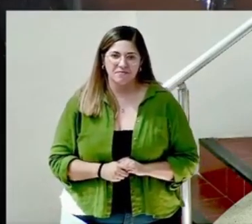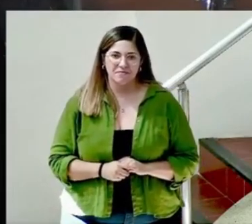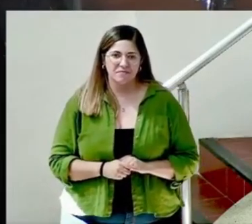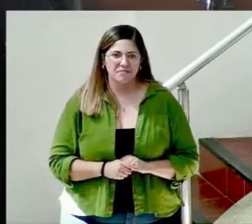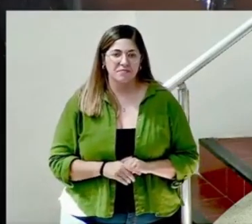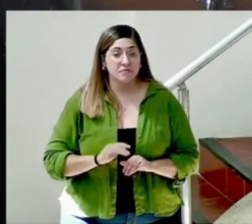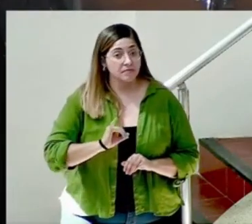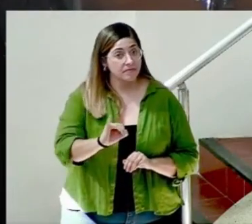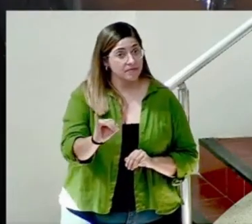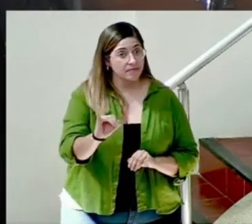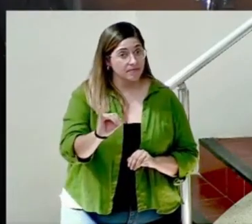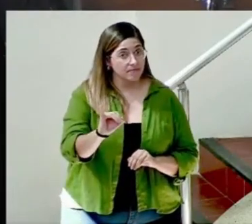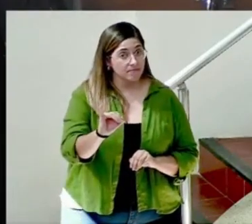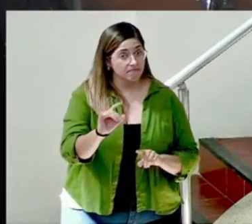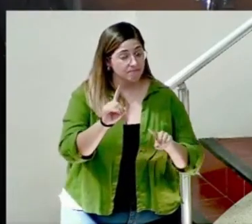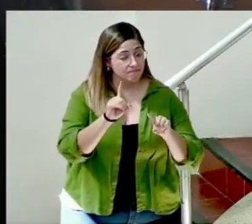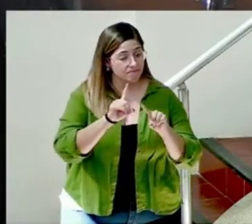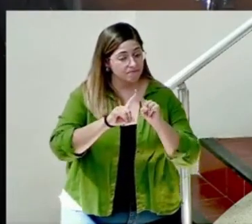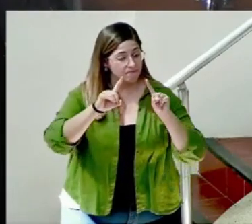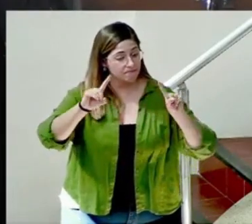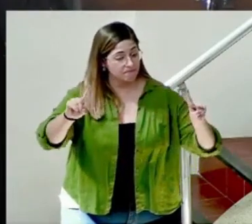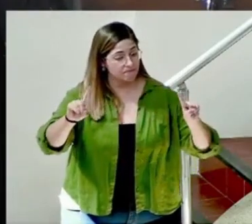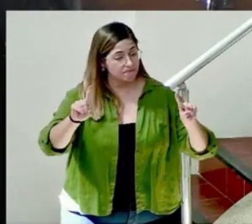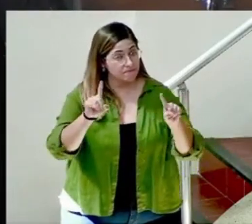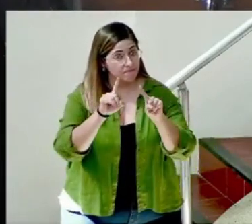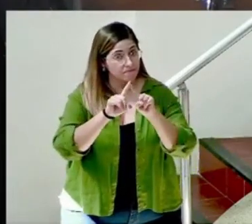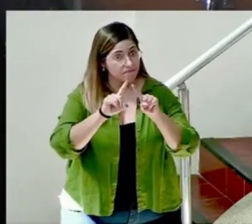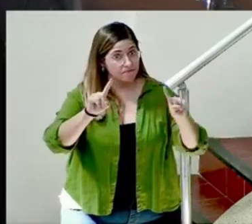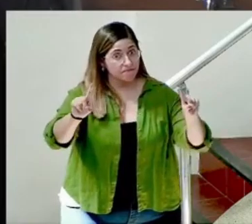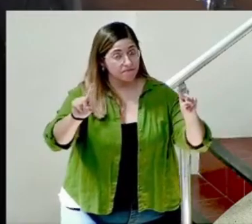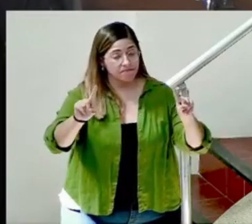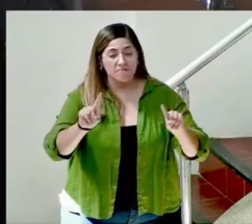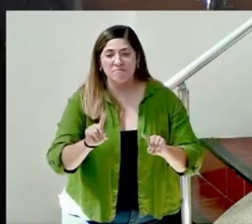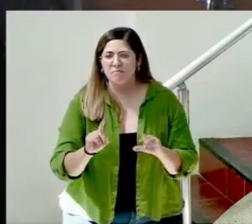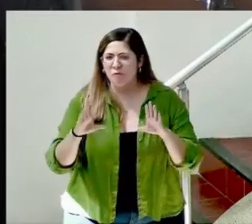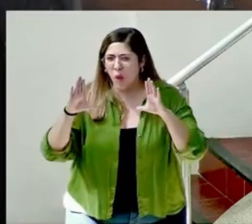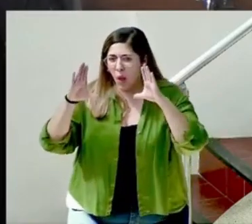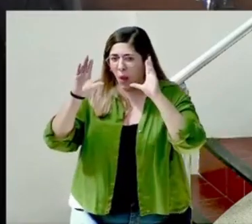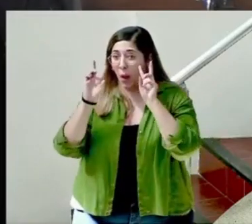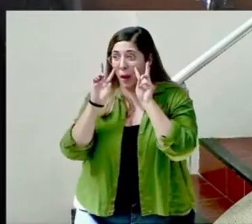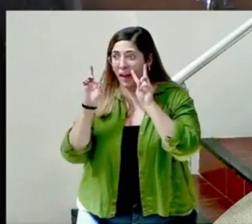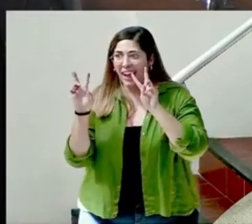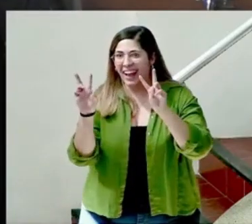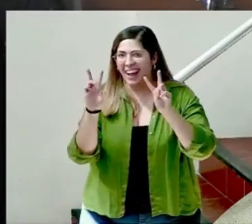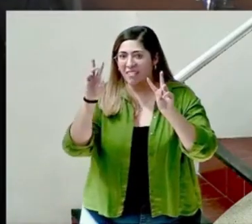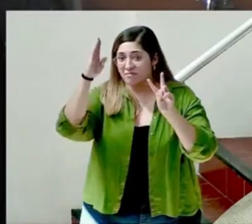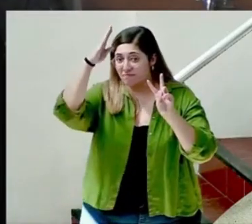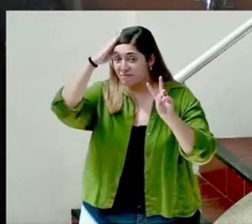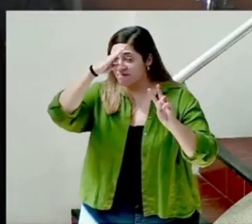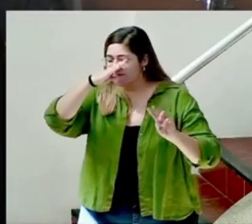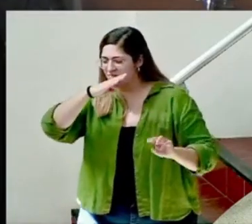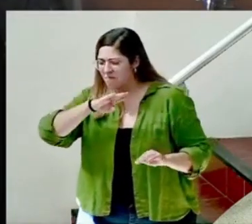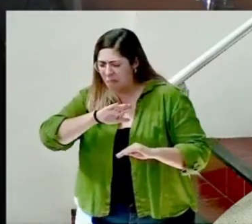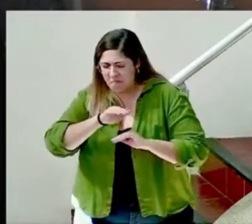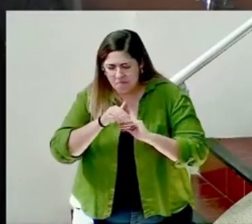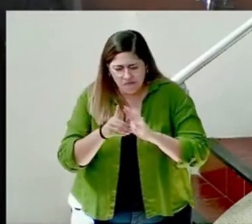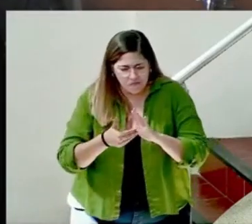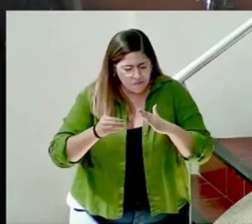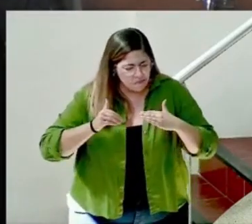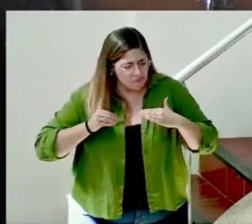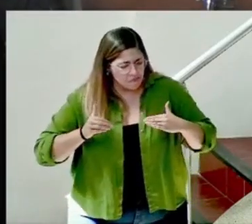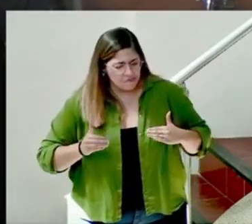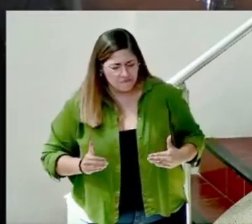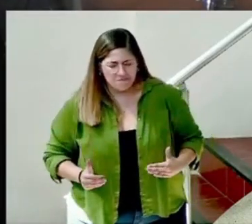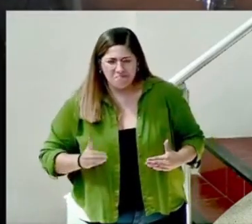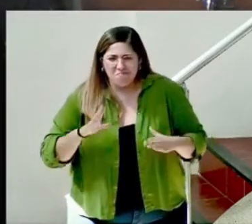Se, porém, os teus olhos forem maus, todo o teu corpo estará em trevas. Portanto, se a luz